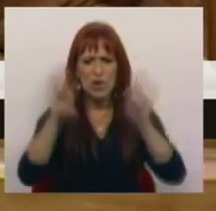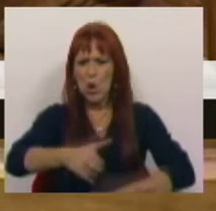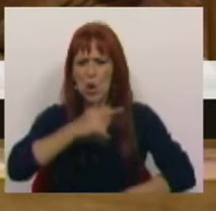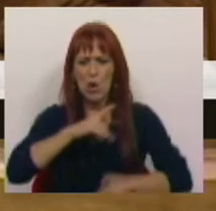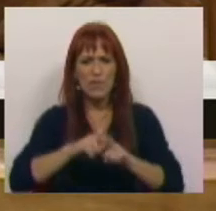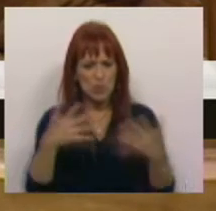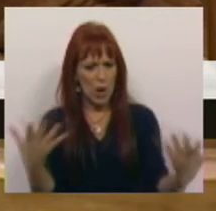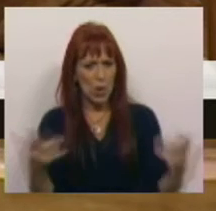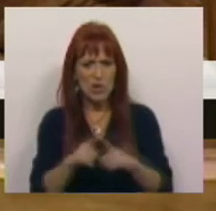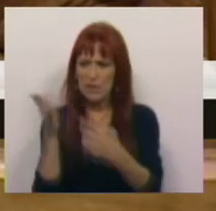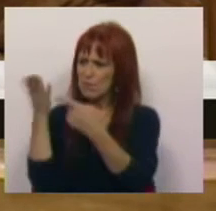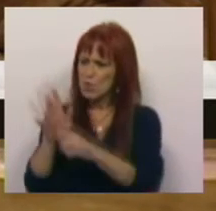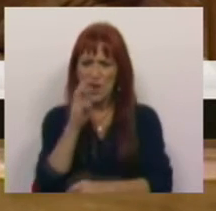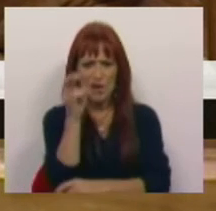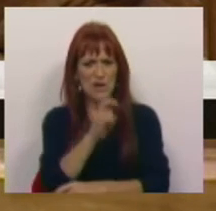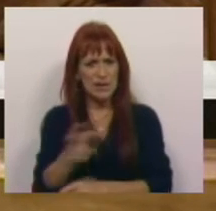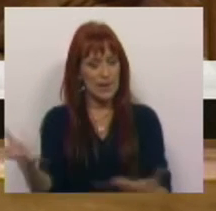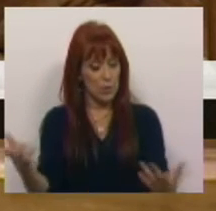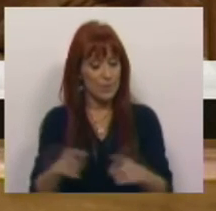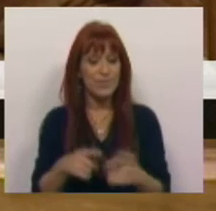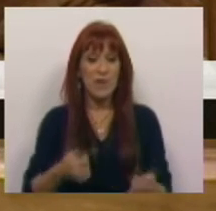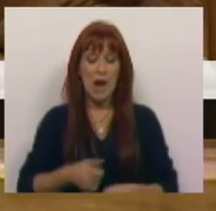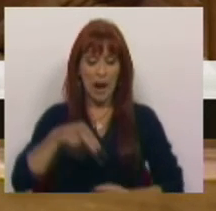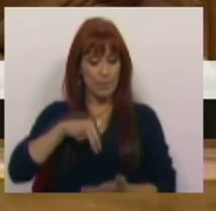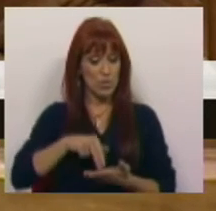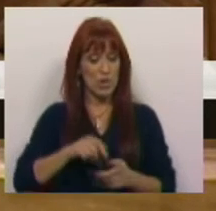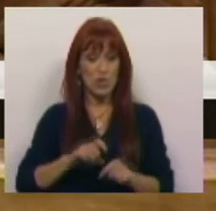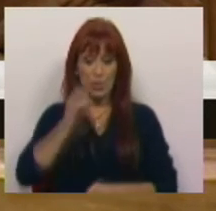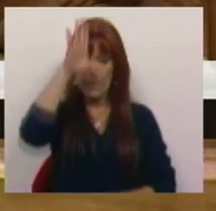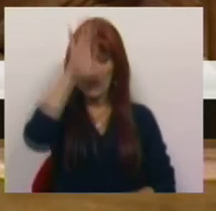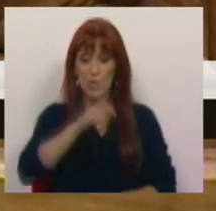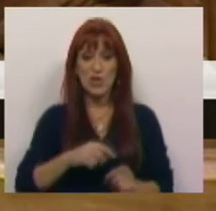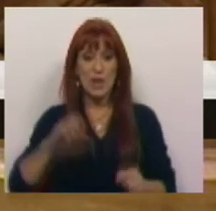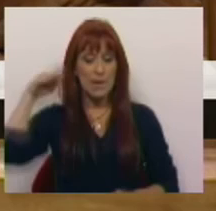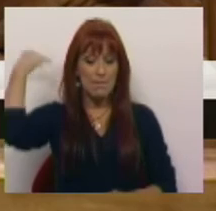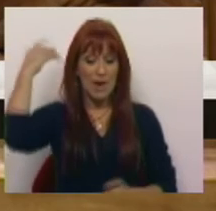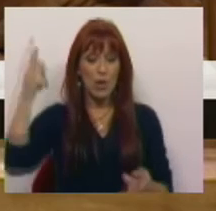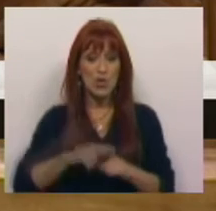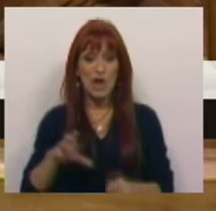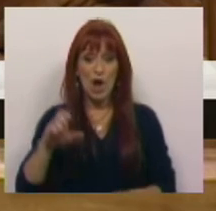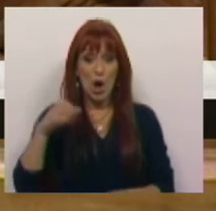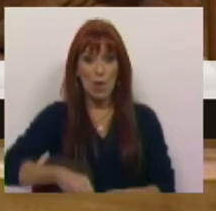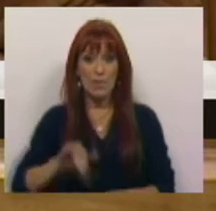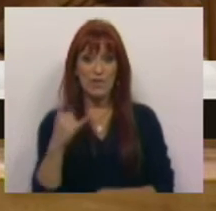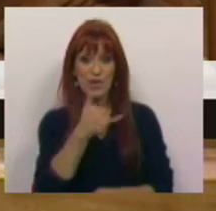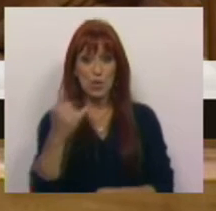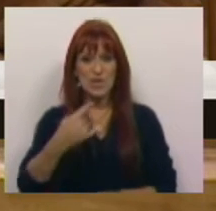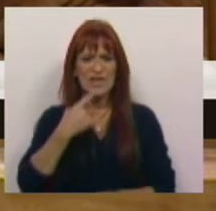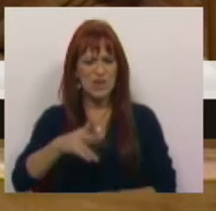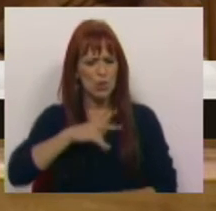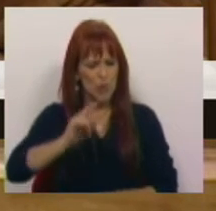desastrosa do atual paradigma energético. A tomada de posição do Primeiro-Ministro em Marrakech, na COP22,